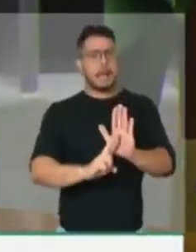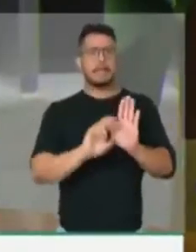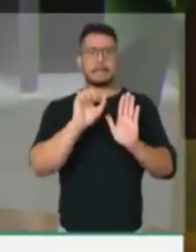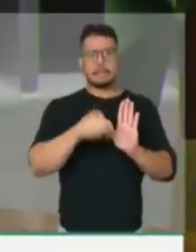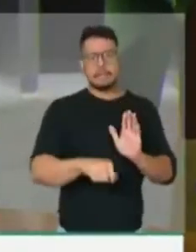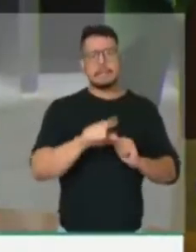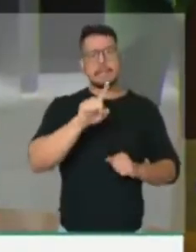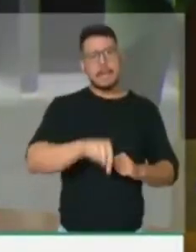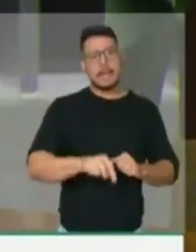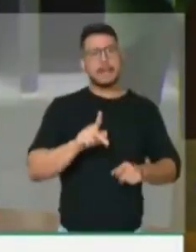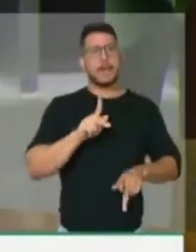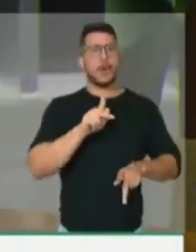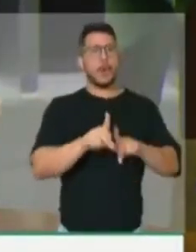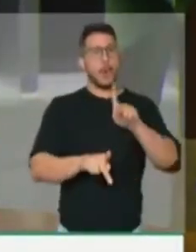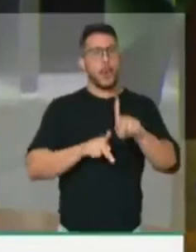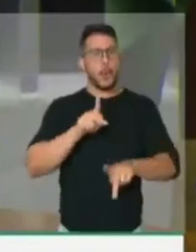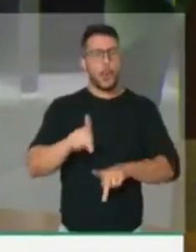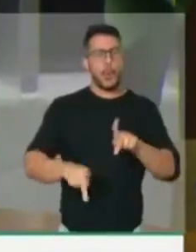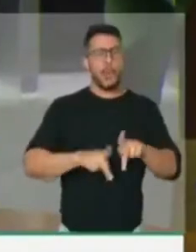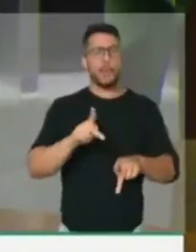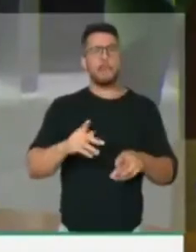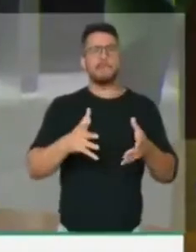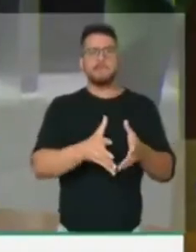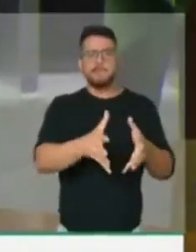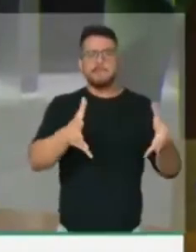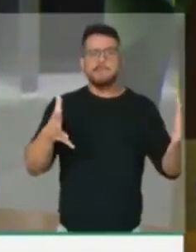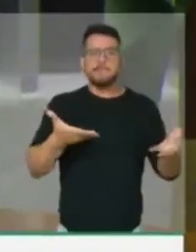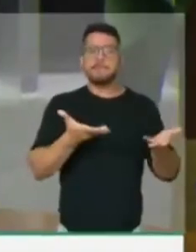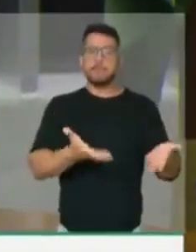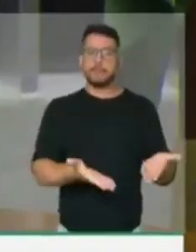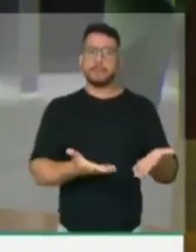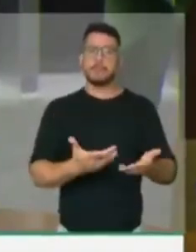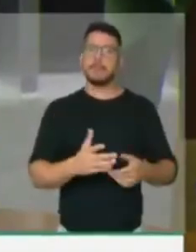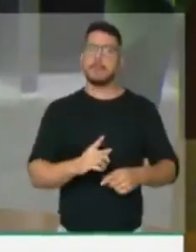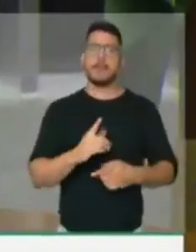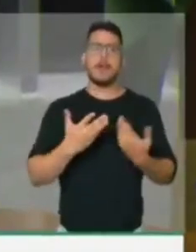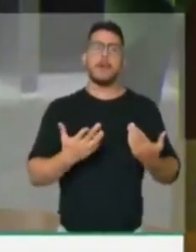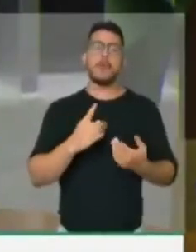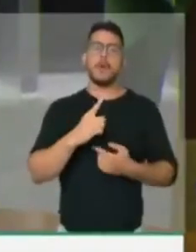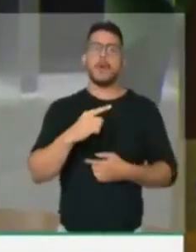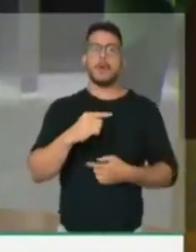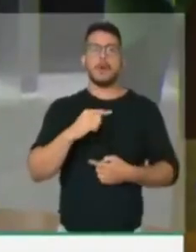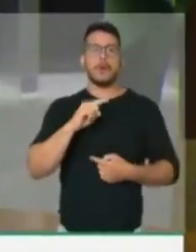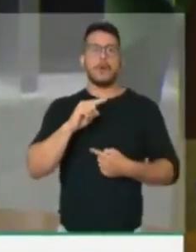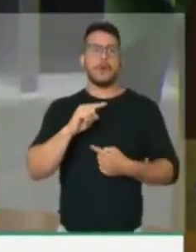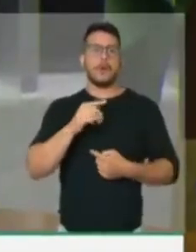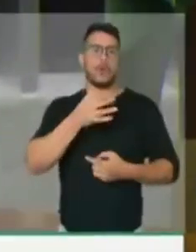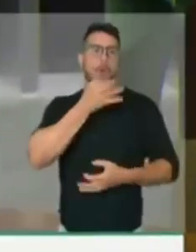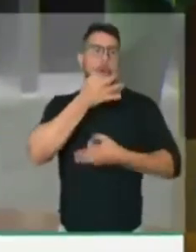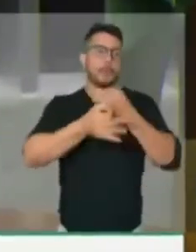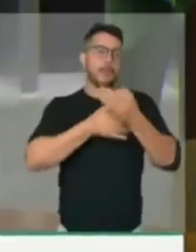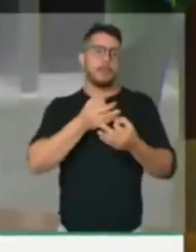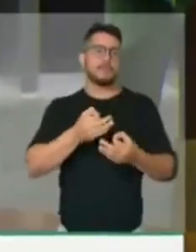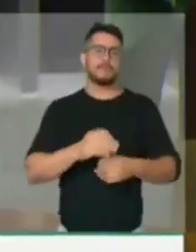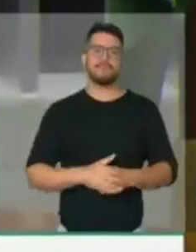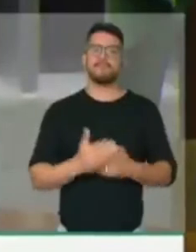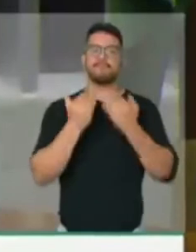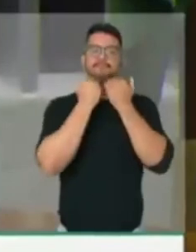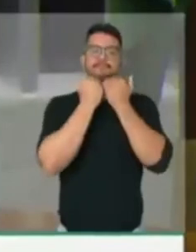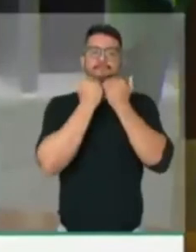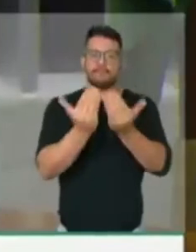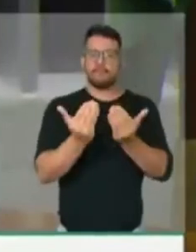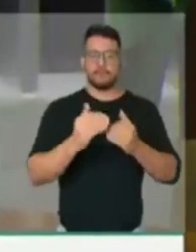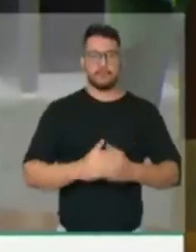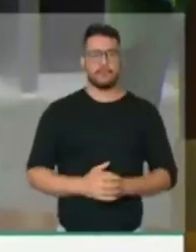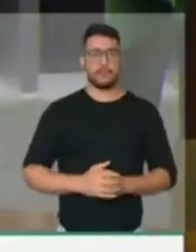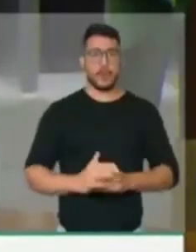a massa, esse povo, sabe qual que é a opinião dele sobre o voto impresso? Não estão nem aí, porque o povo brasileiro está preocupado com a alta da